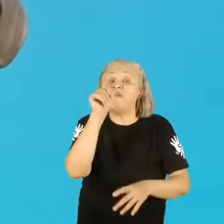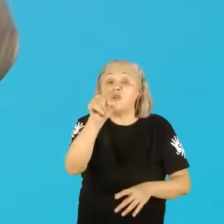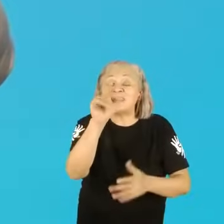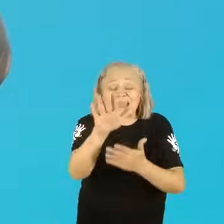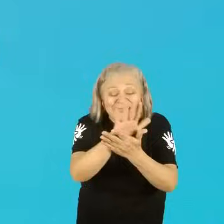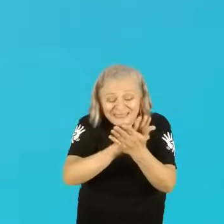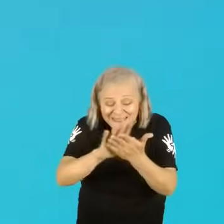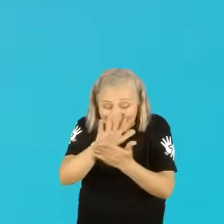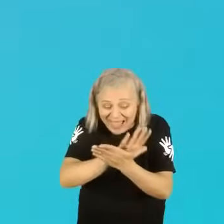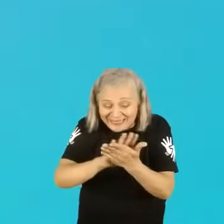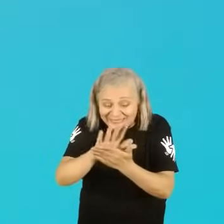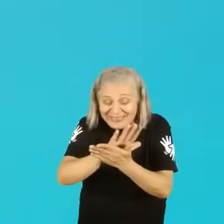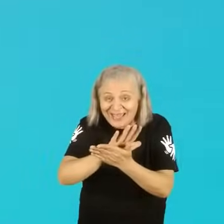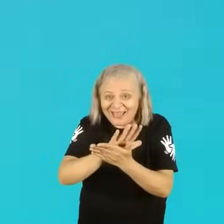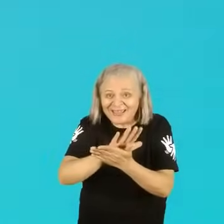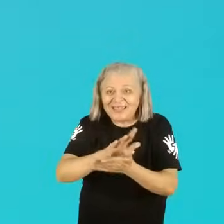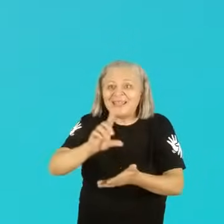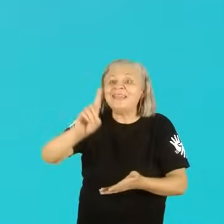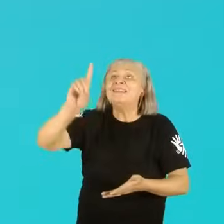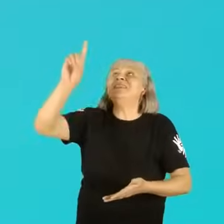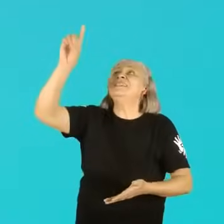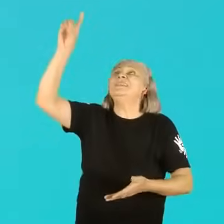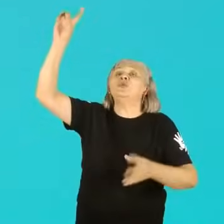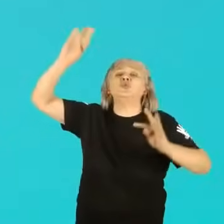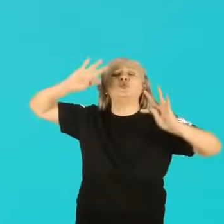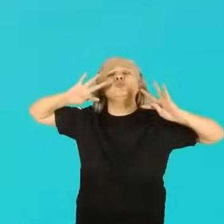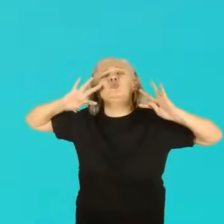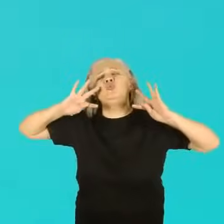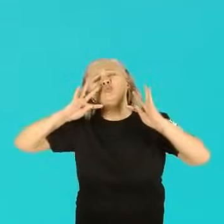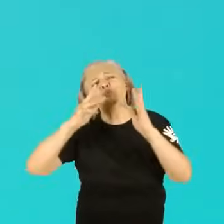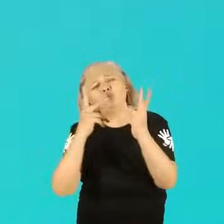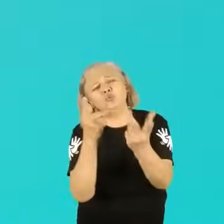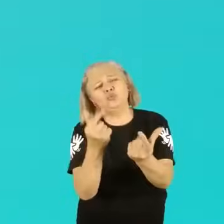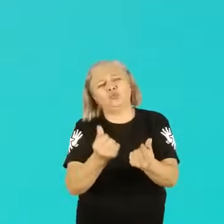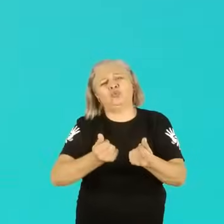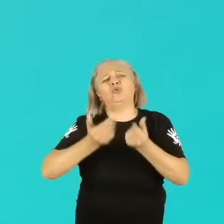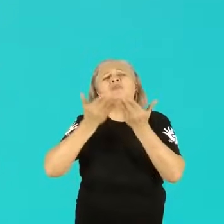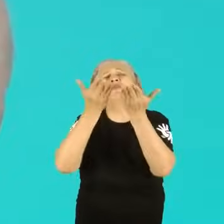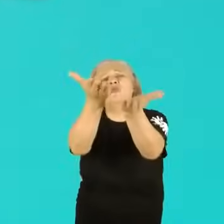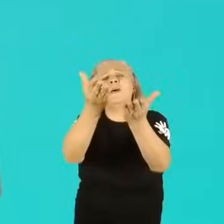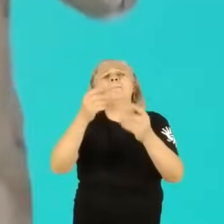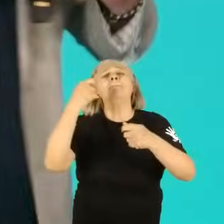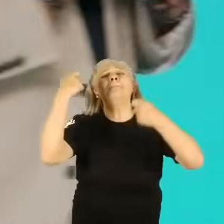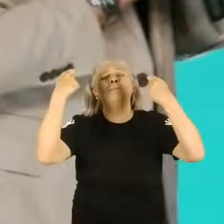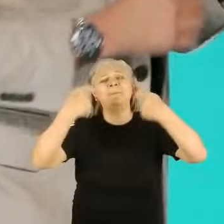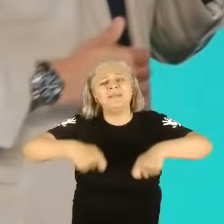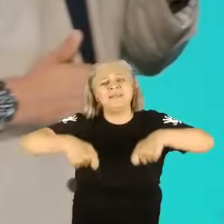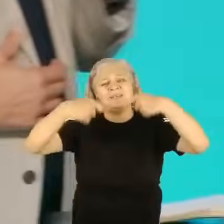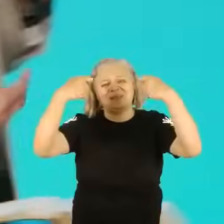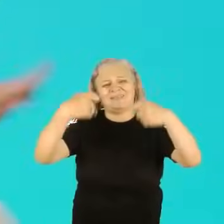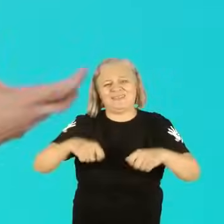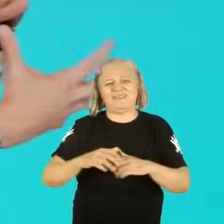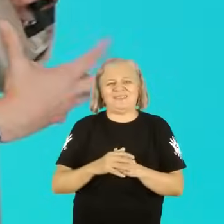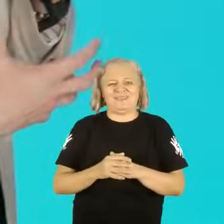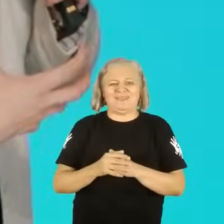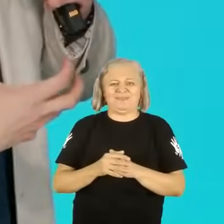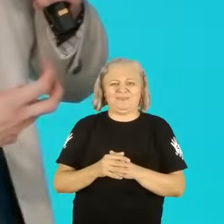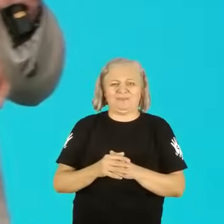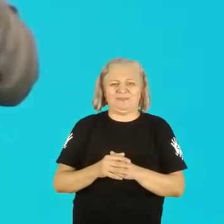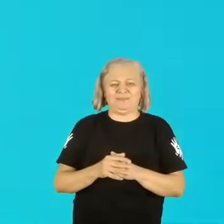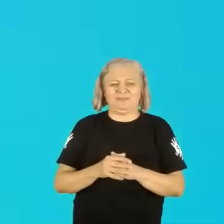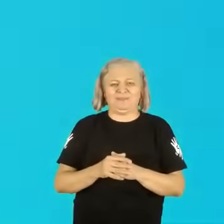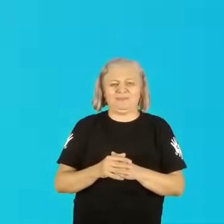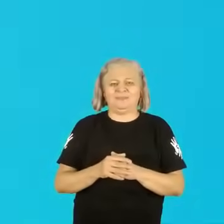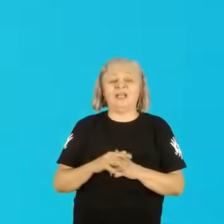é tudo que você precisa. Ela não tinha mais nada, porque às vezes nós nos